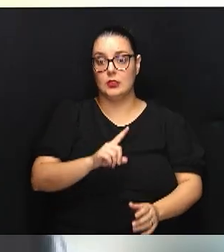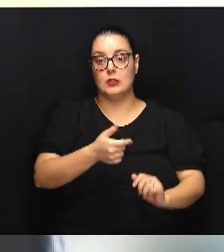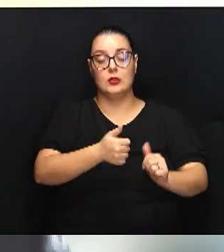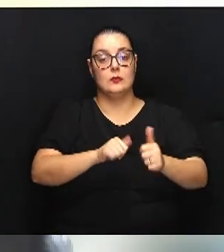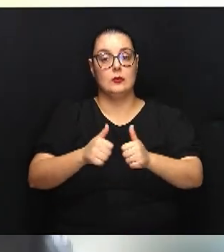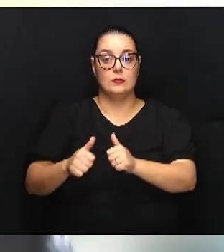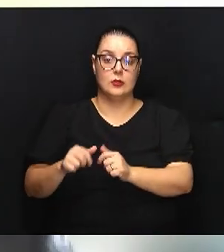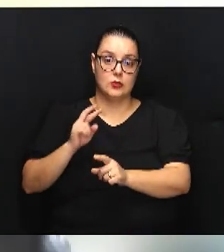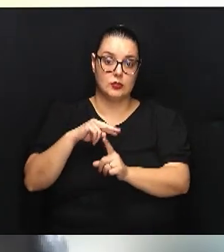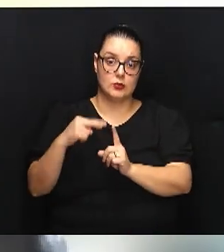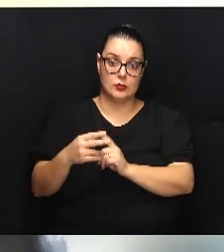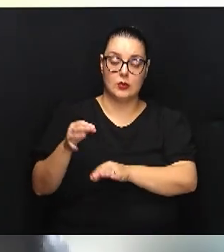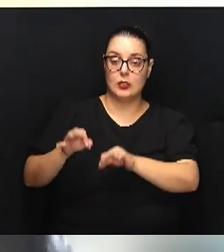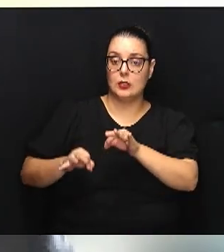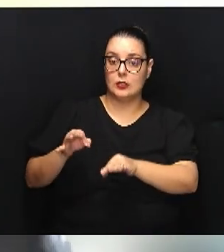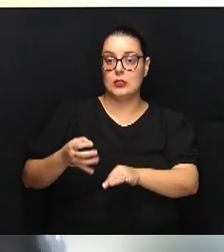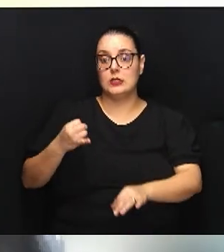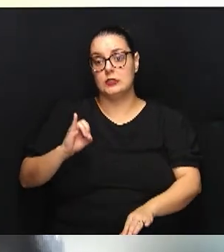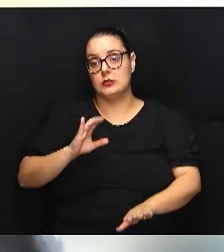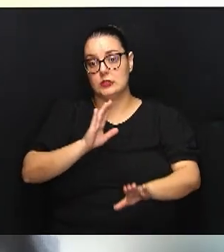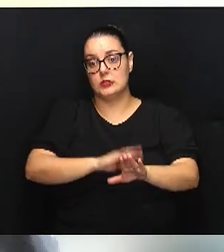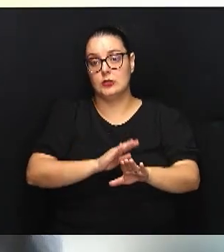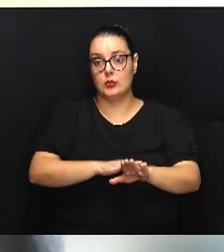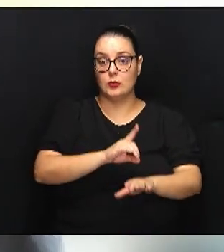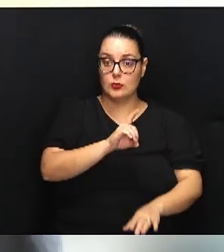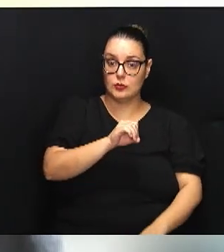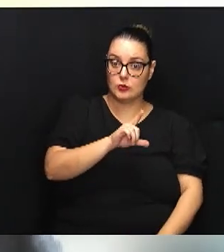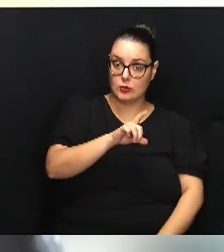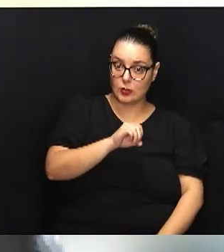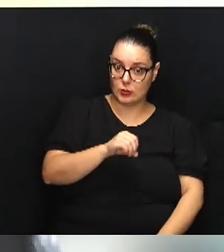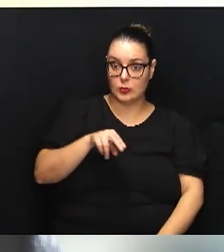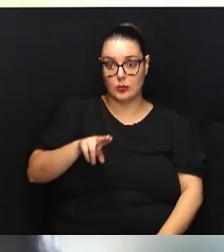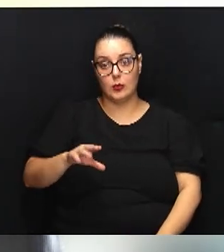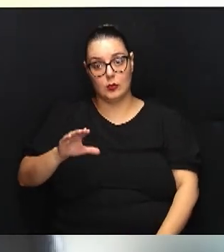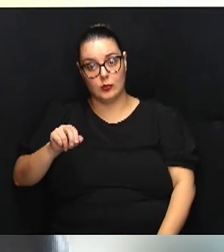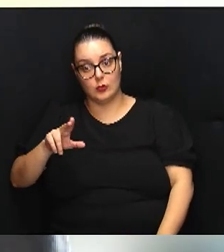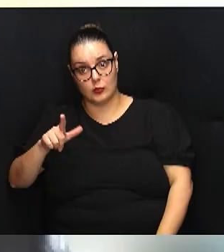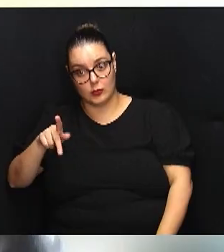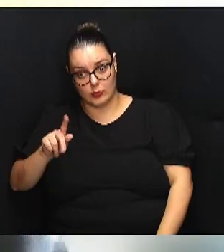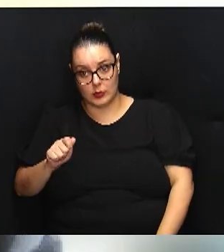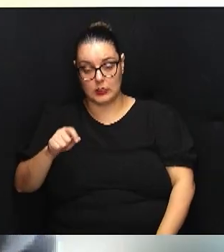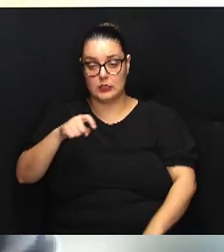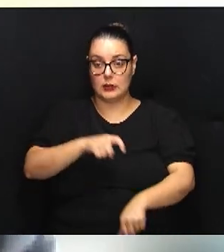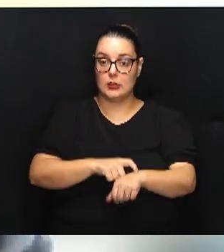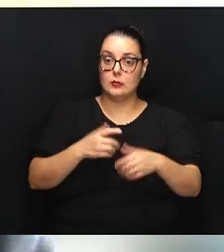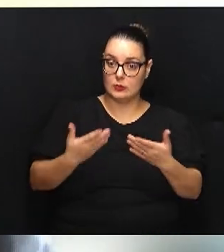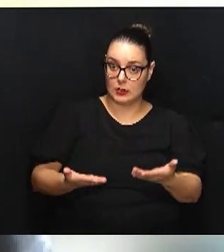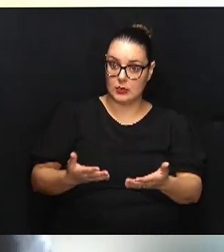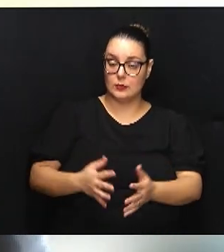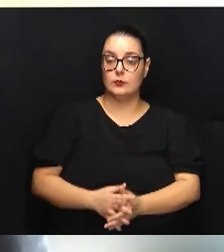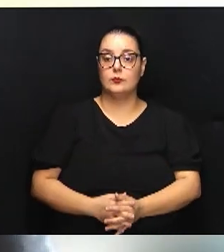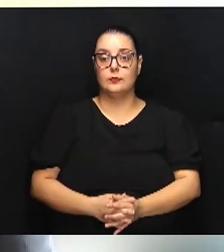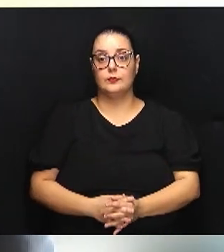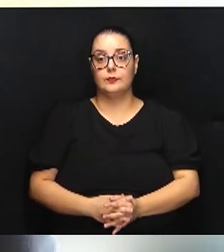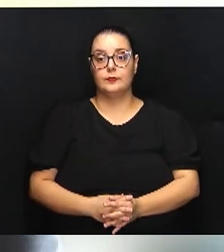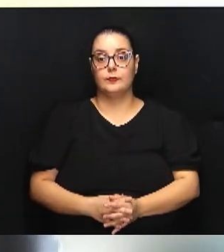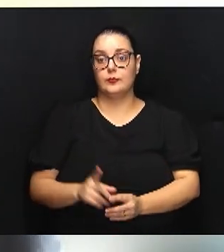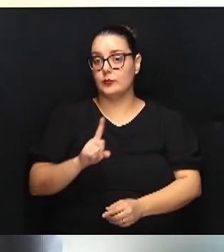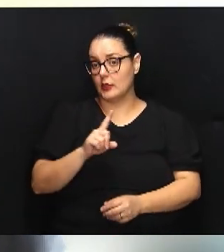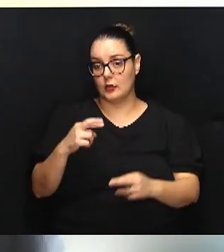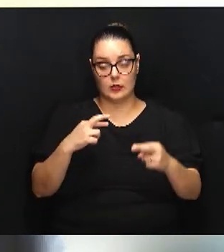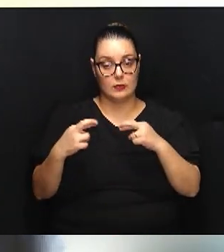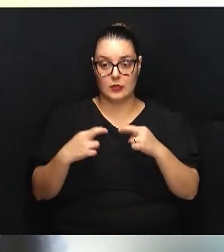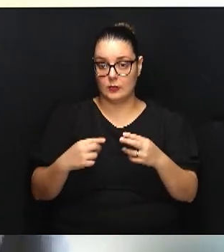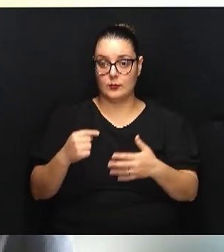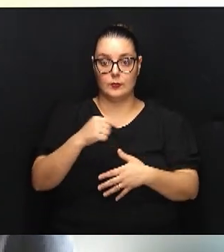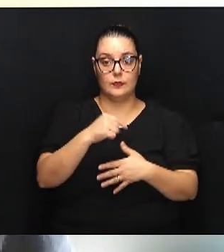seja, não se avalia do ponto de vista jurídico se ele agiu com dolo ou com culpa naquele episódio.